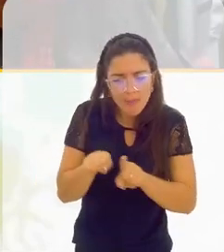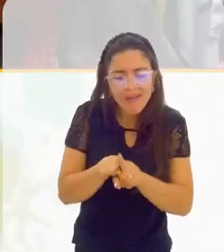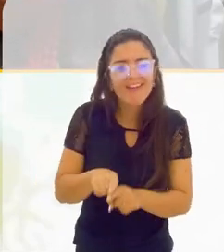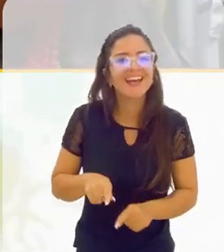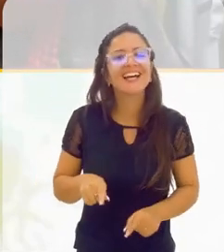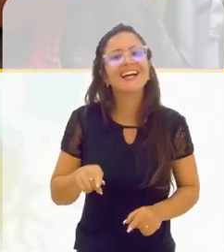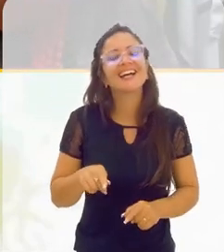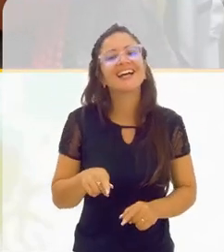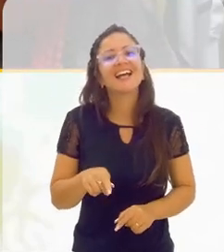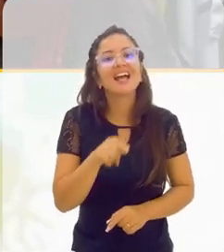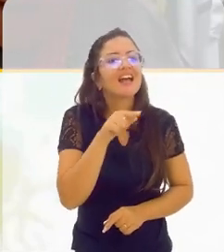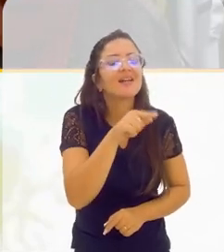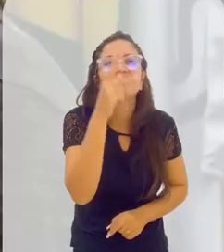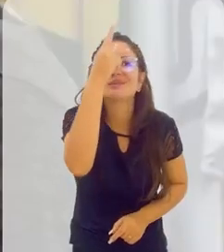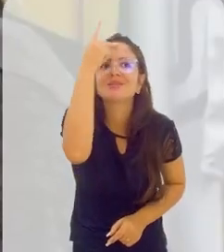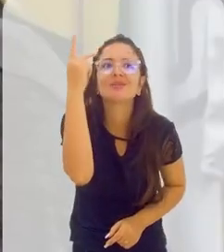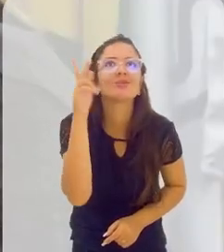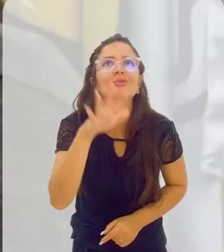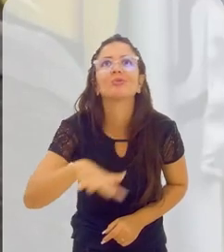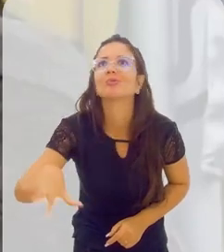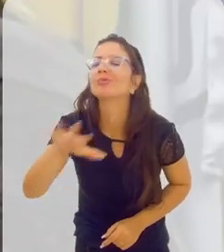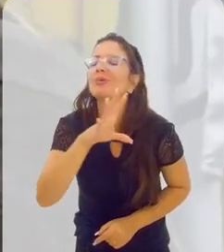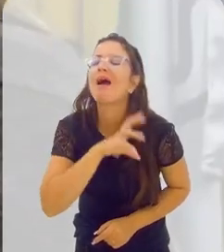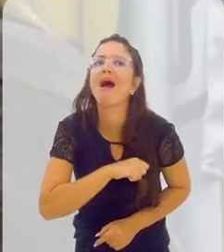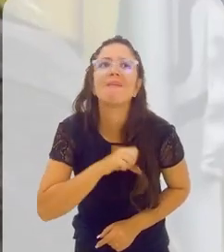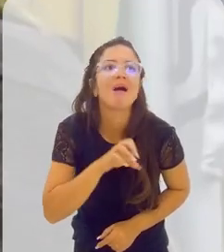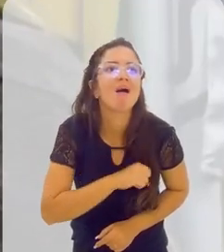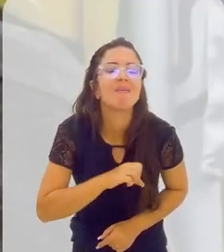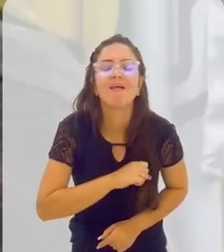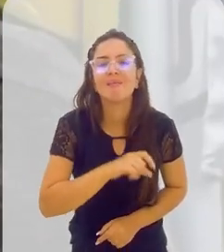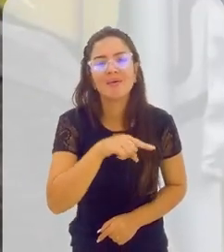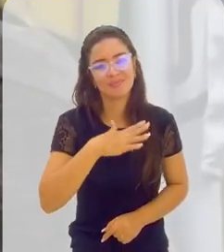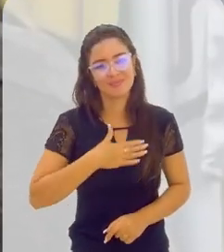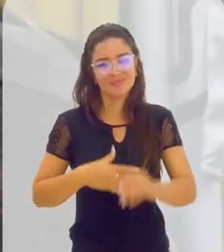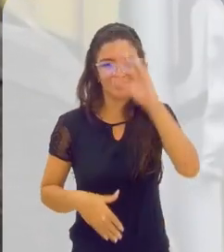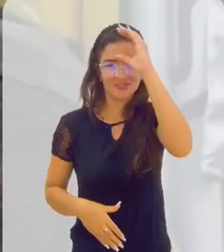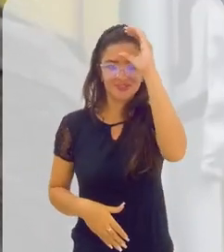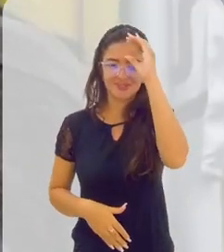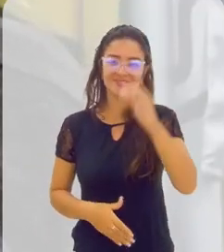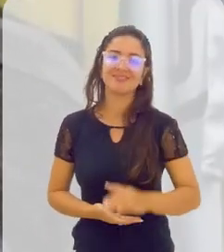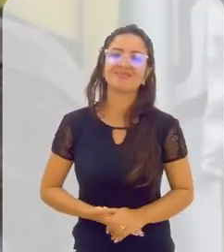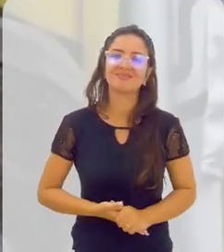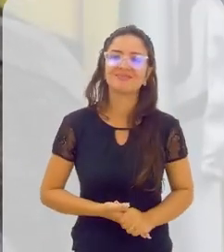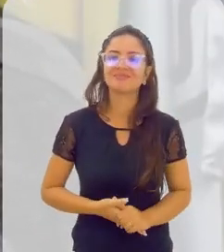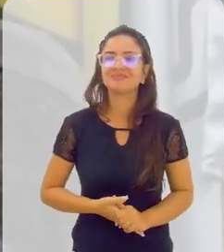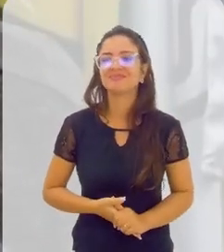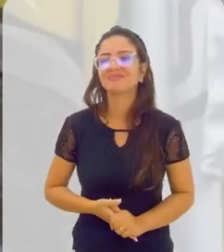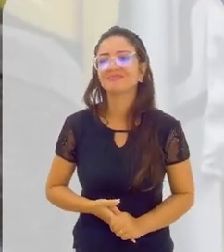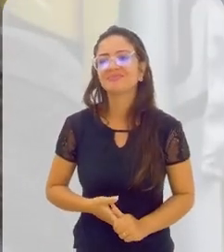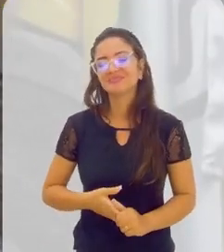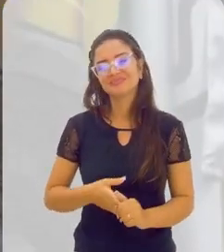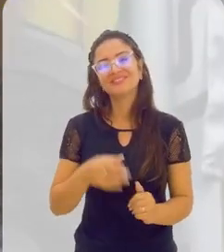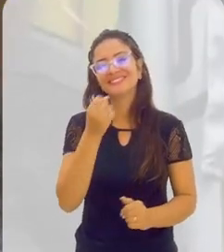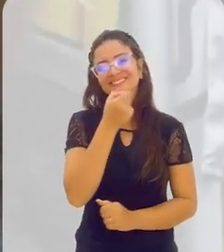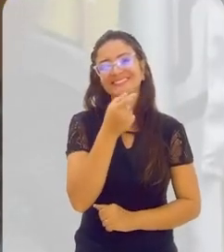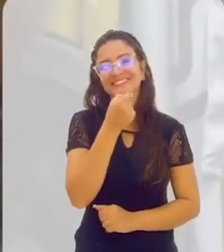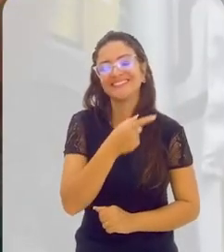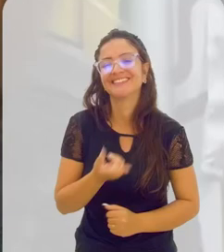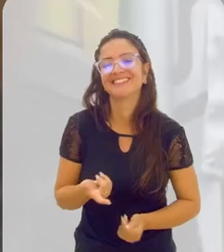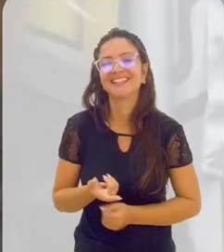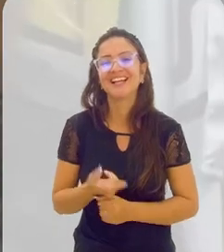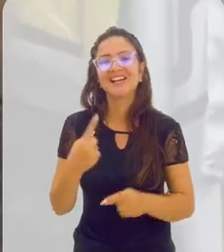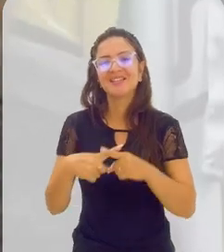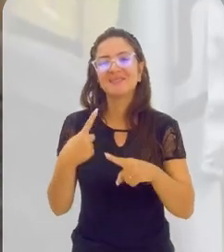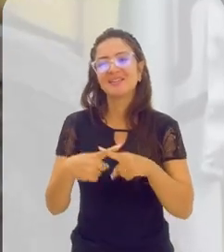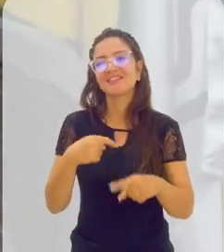e uma pessoa que rimou com ele e que lembra até hoje já tem ali lembrava o dia que eu converso porque era muito engraçado que o professor